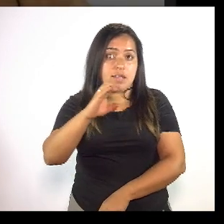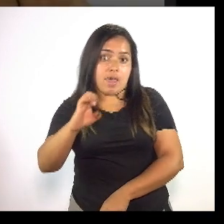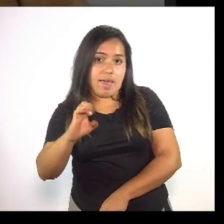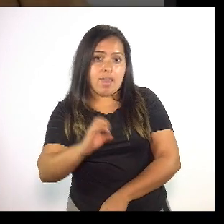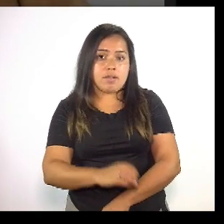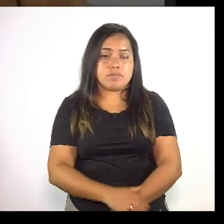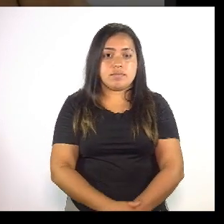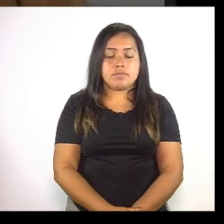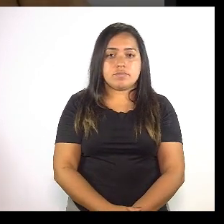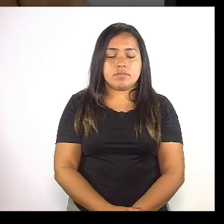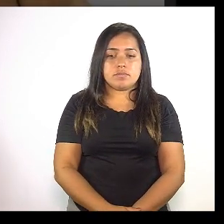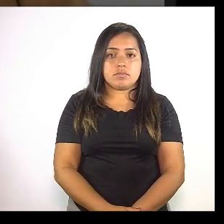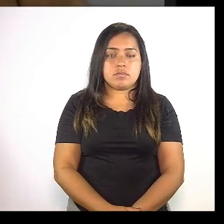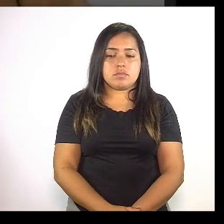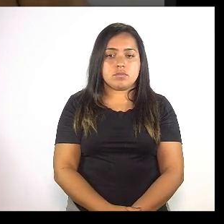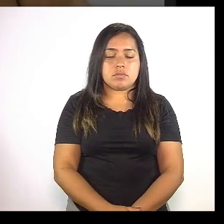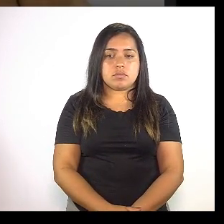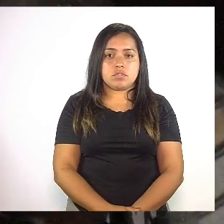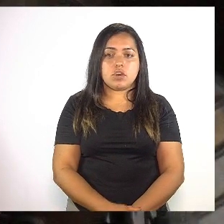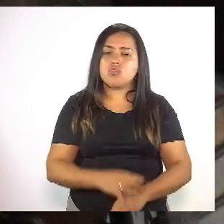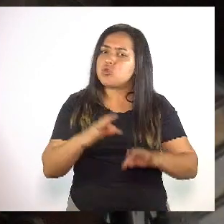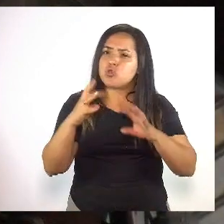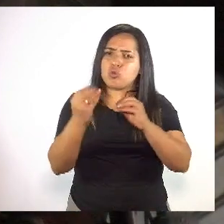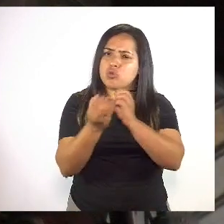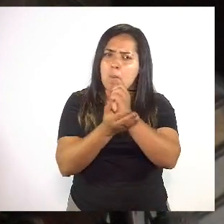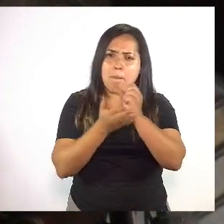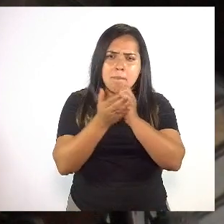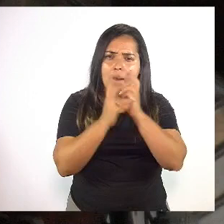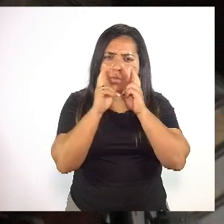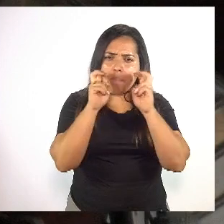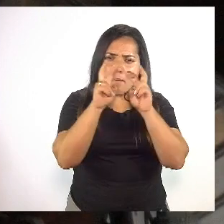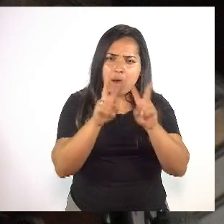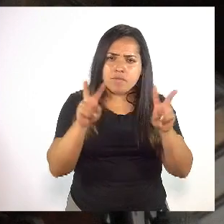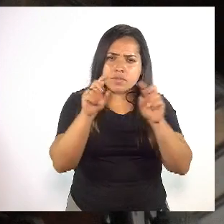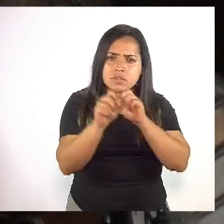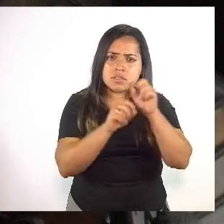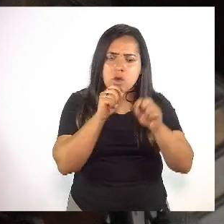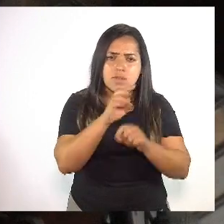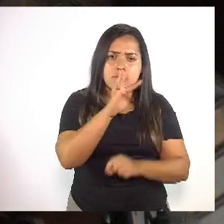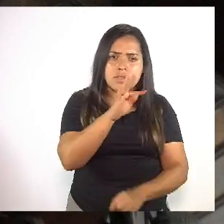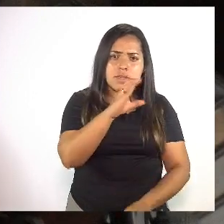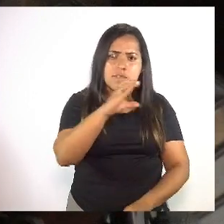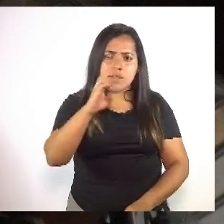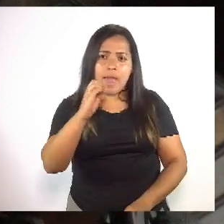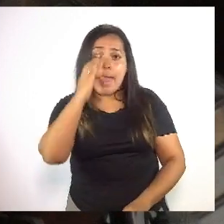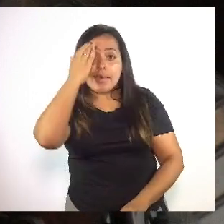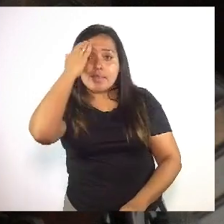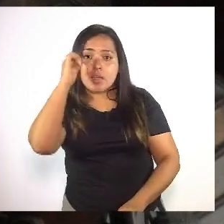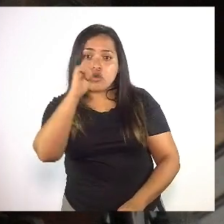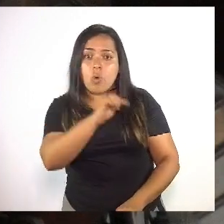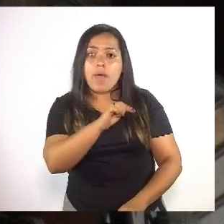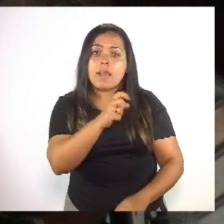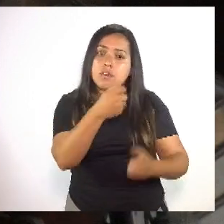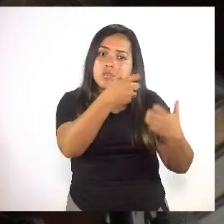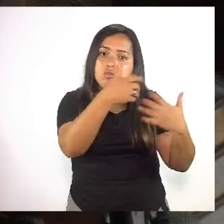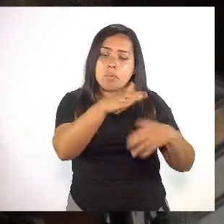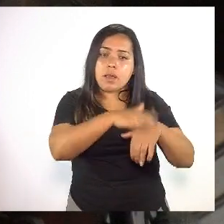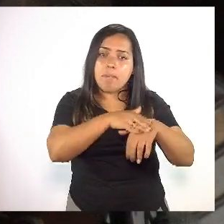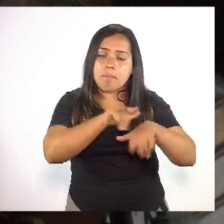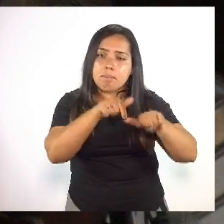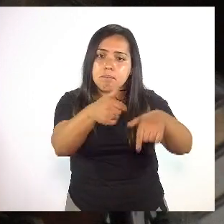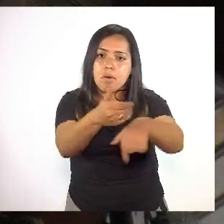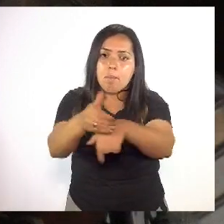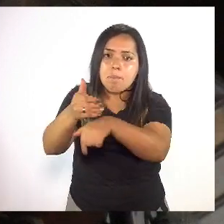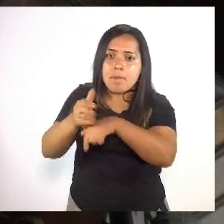Diante da fundamentação apresentada do parecer, entendo que o Tribunal de Contas do Estado do Rio de Janeiro, ao dar execução à